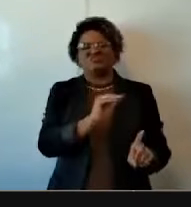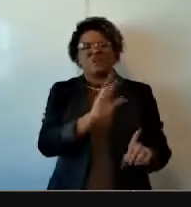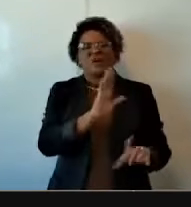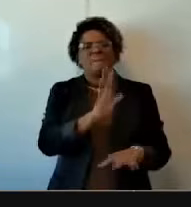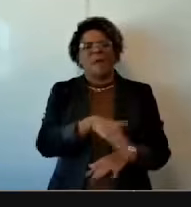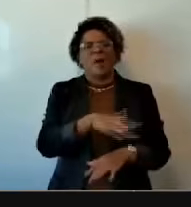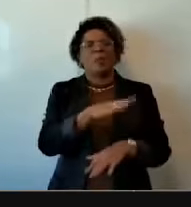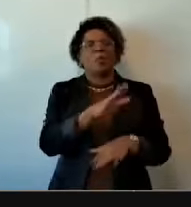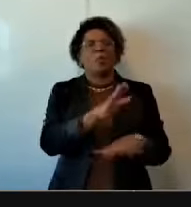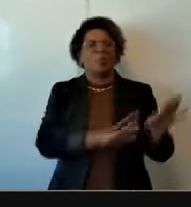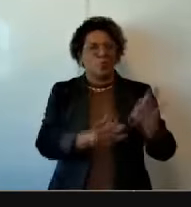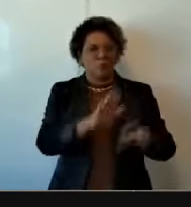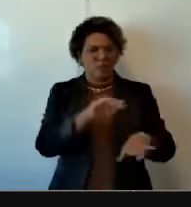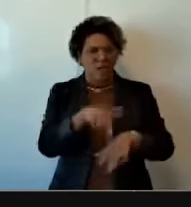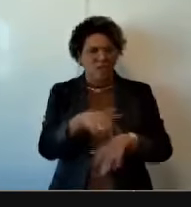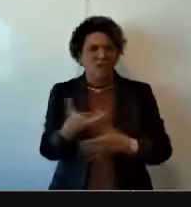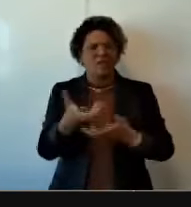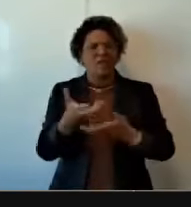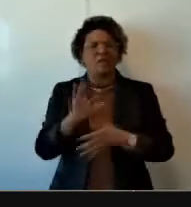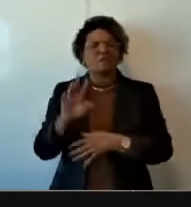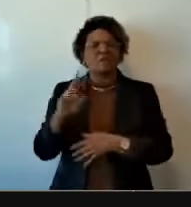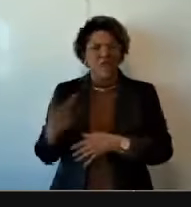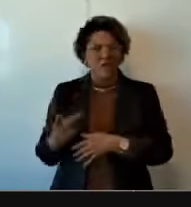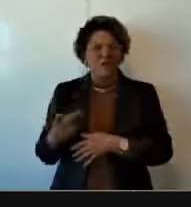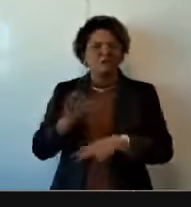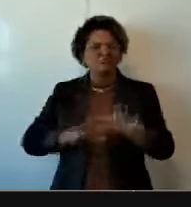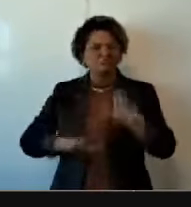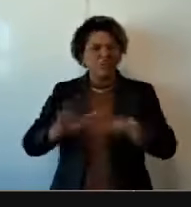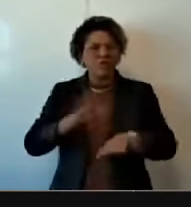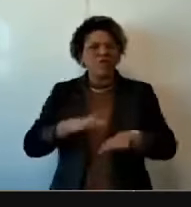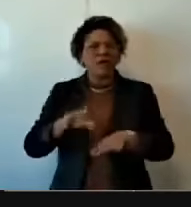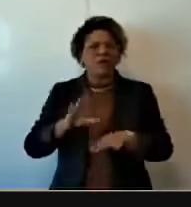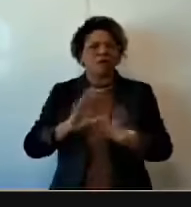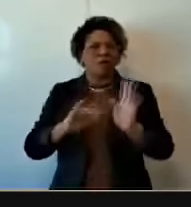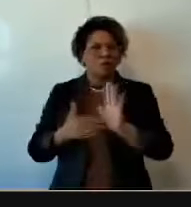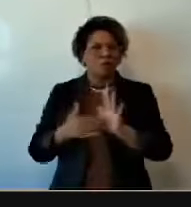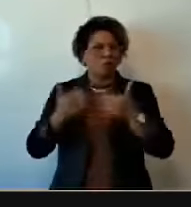quer uma Belo Horizonte que dê tudo certo. Obrigado, presidente. Obrigado, vereador.